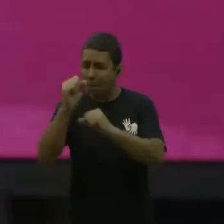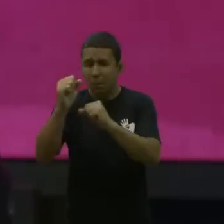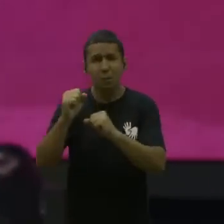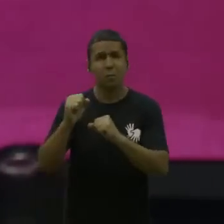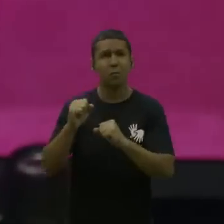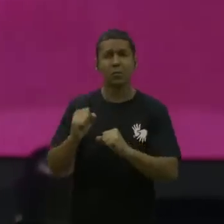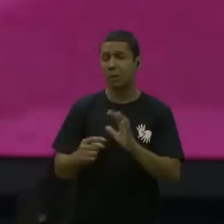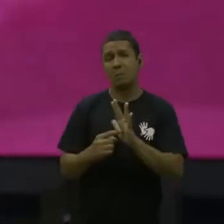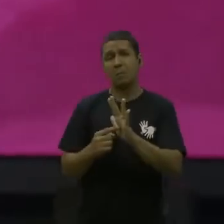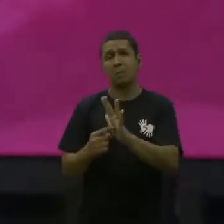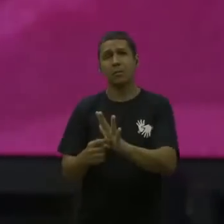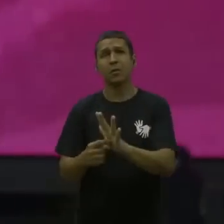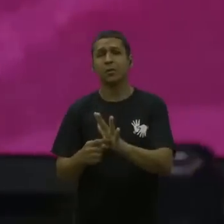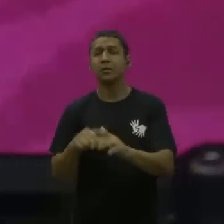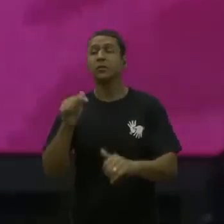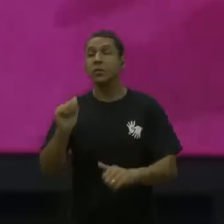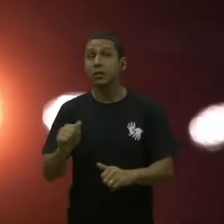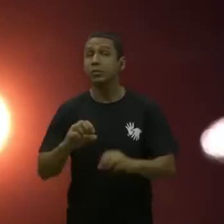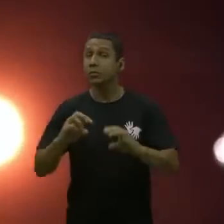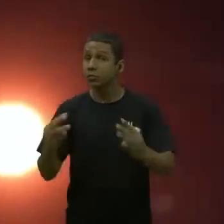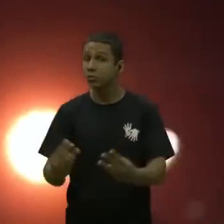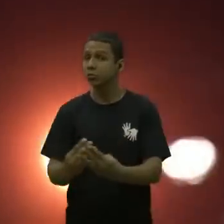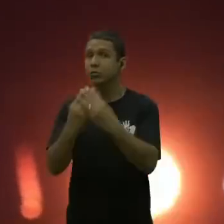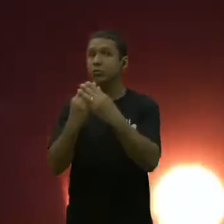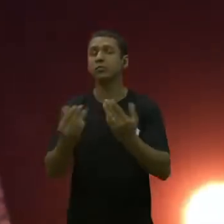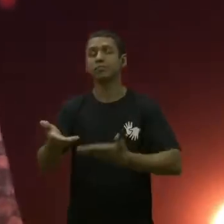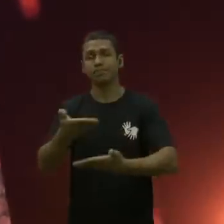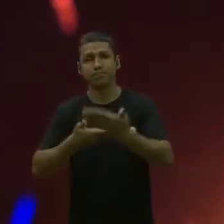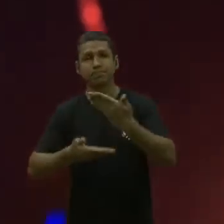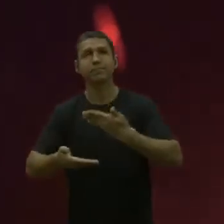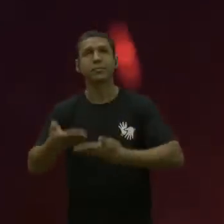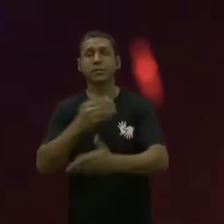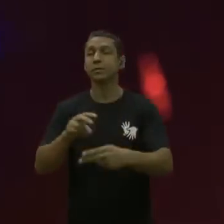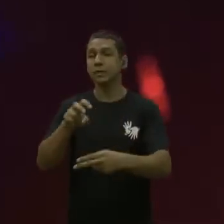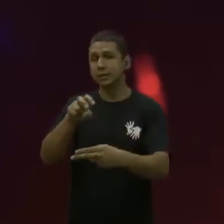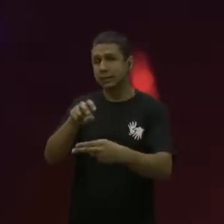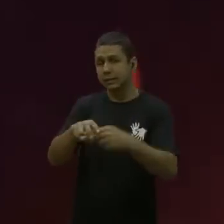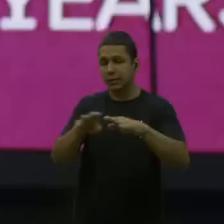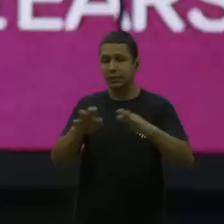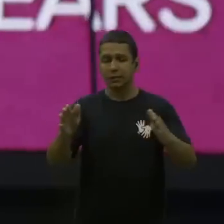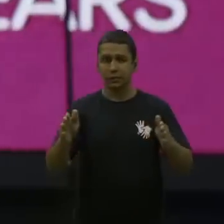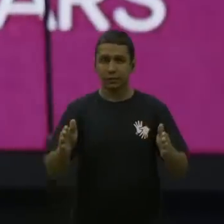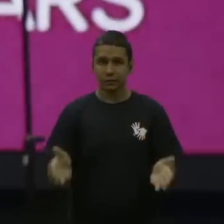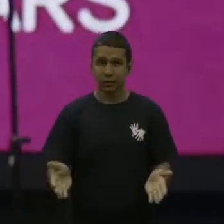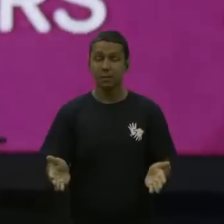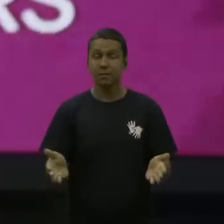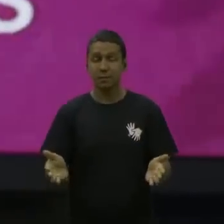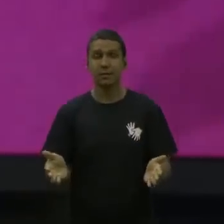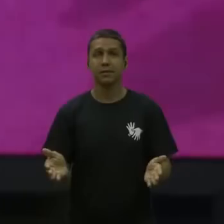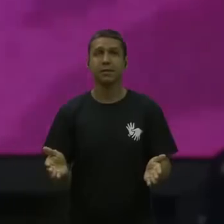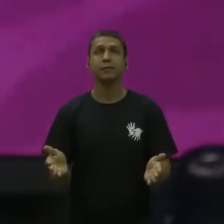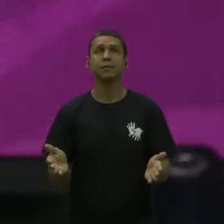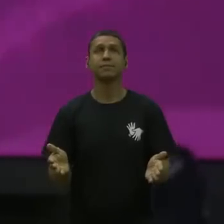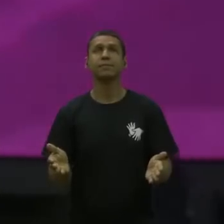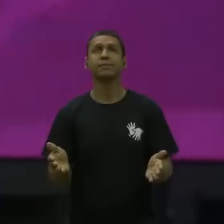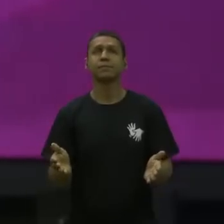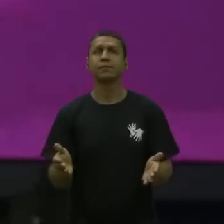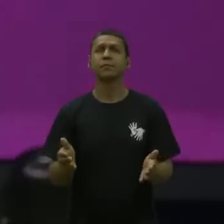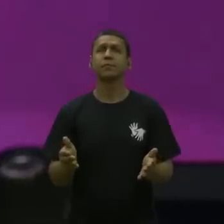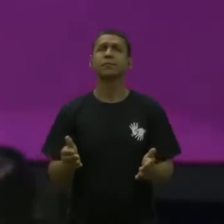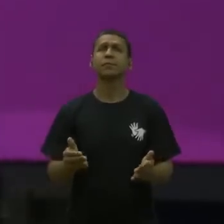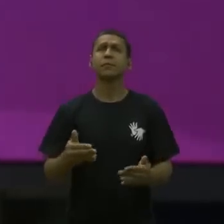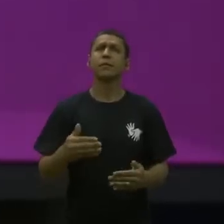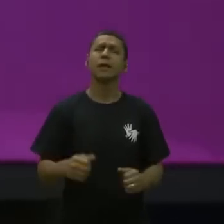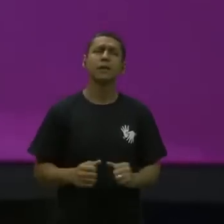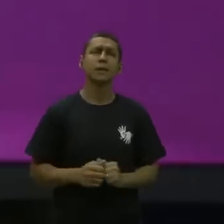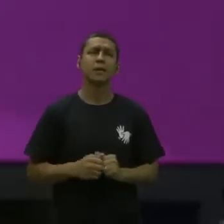a fim de que os judeus participassem, sentassem na mesa que era separada para eles, estivessem presentes